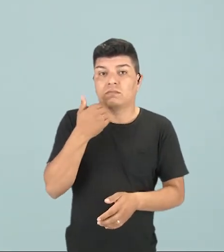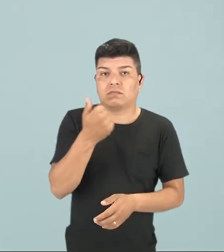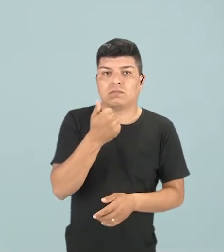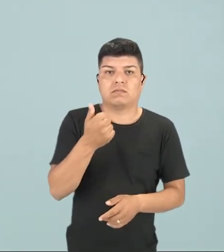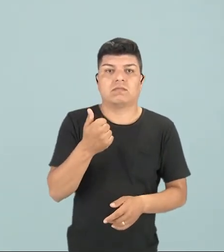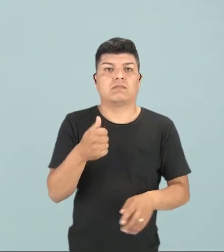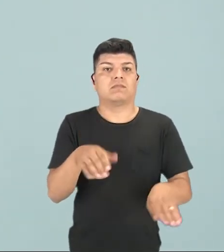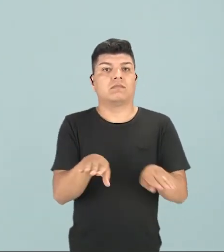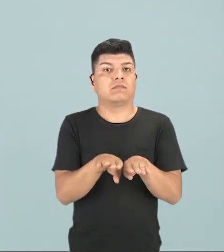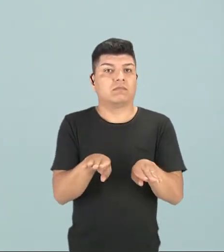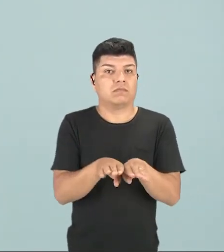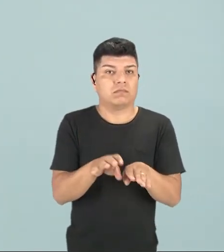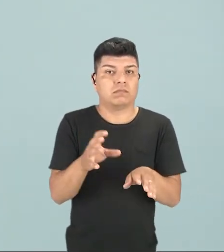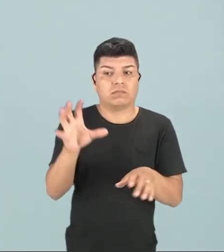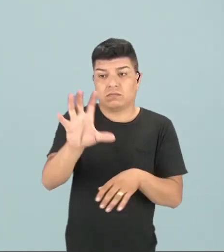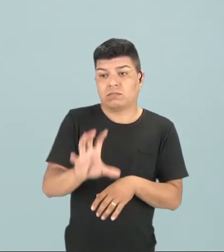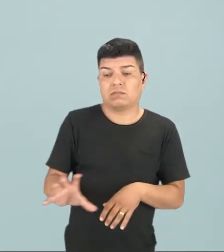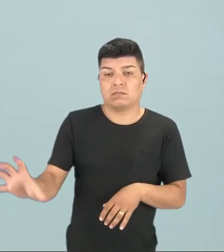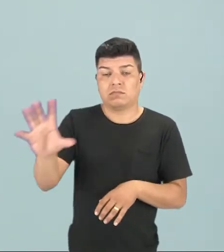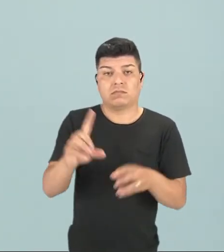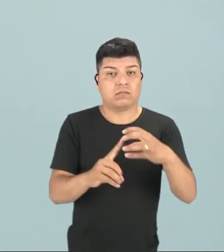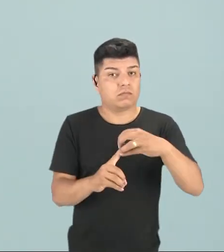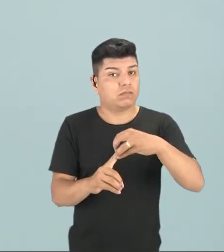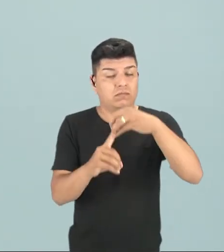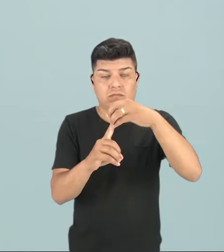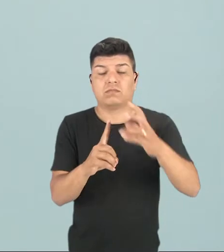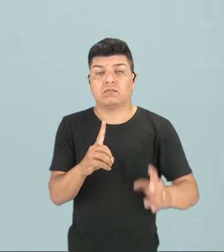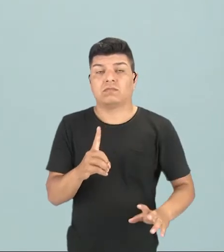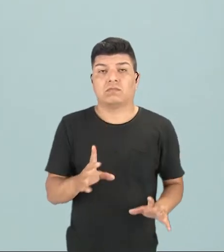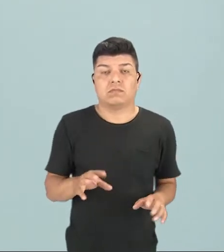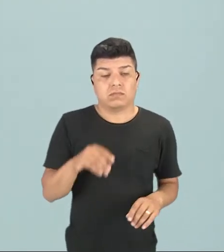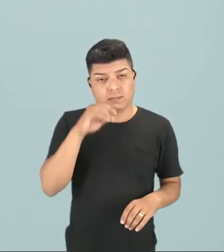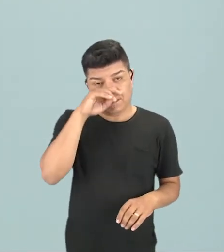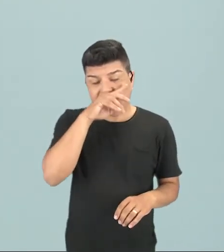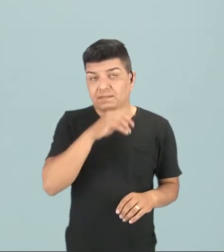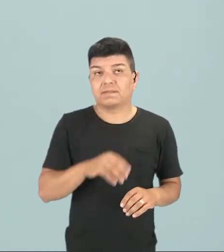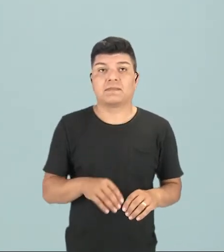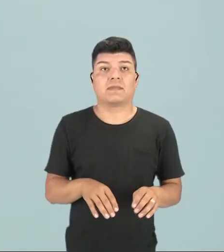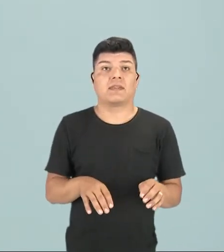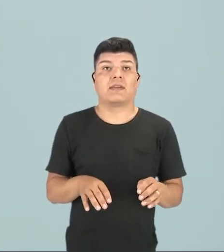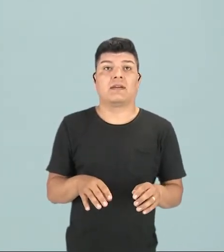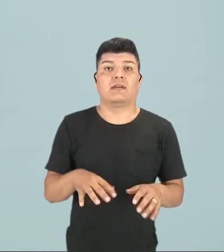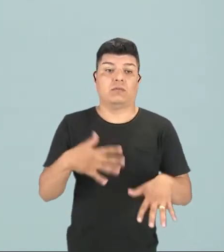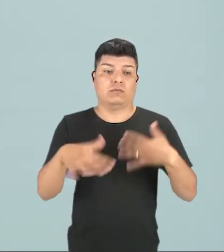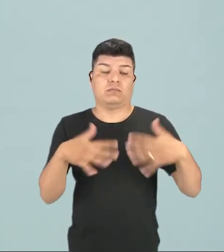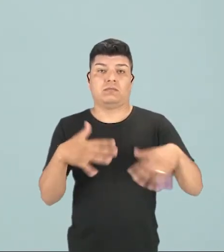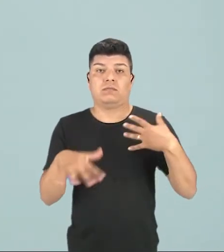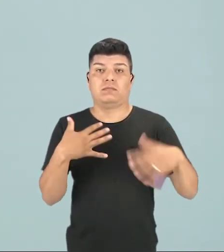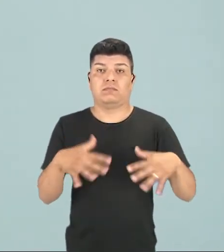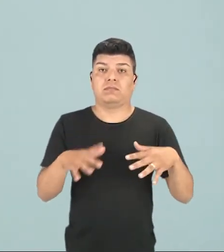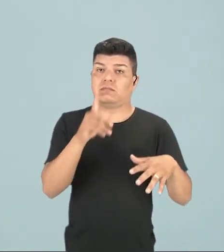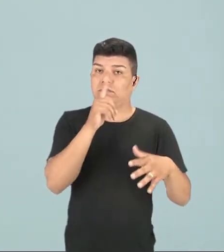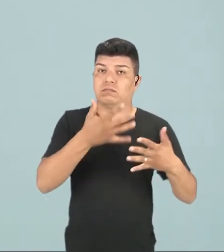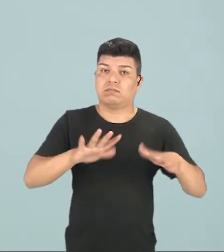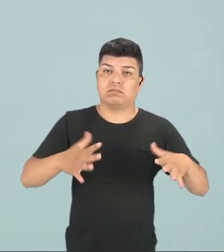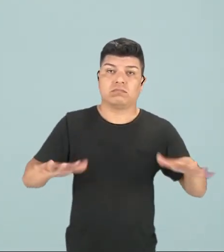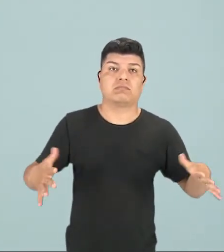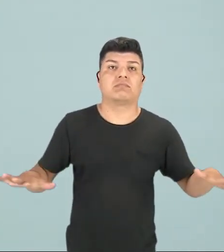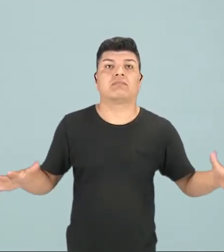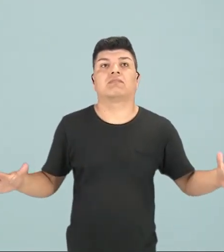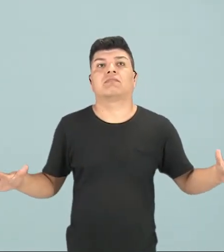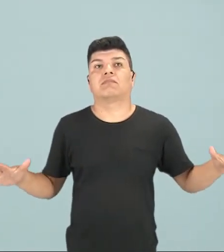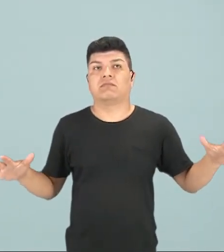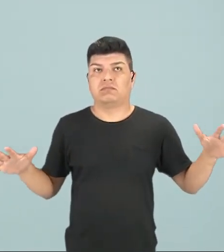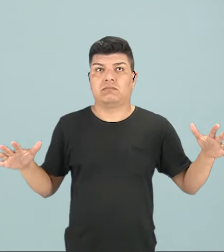querer até tornar a região independente. É uma região que até mesmo o movimento das marés, a questão